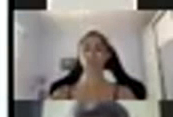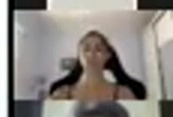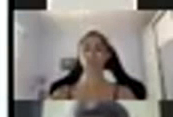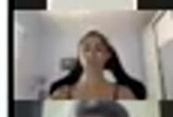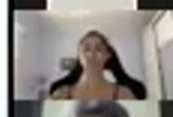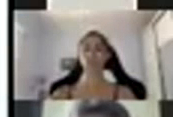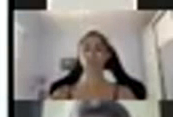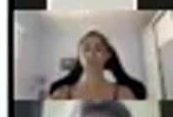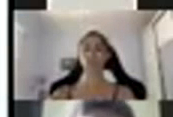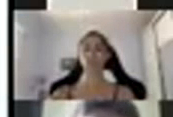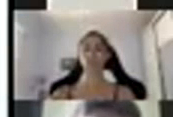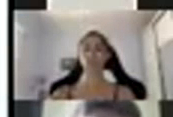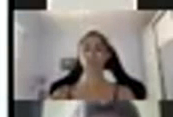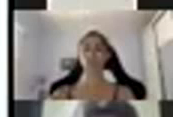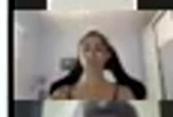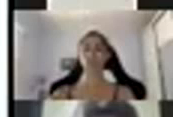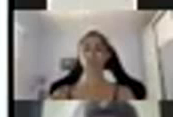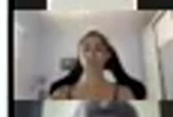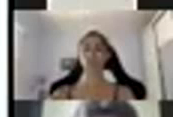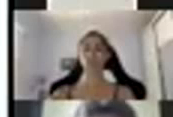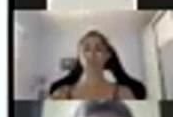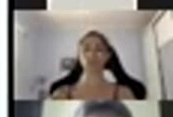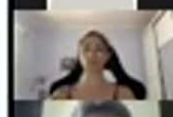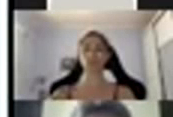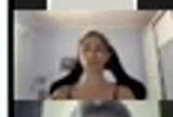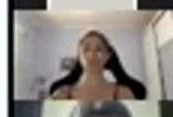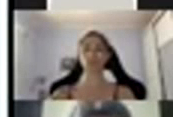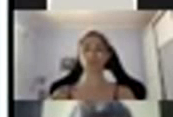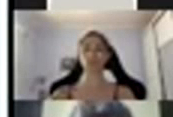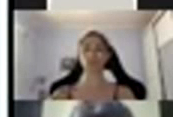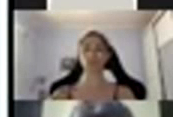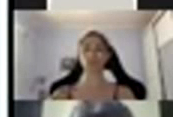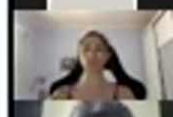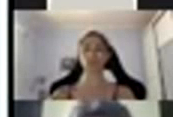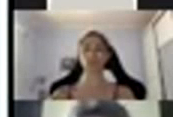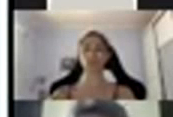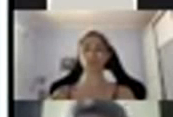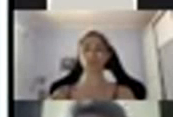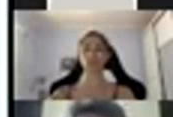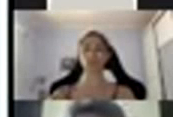80,35% dos óbitos são de pessoas com comorbidades. Desse total,